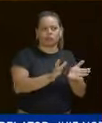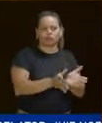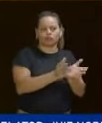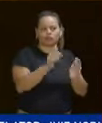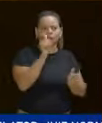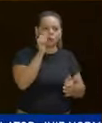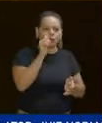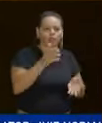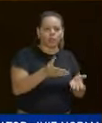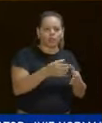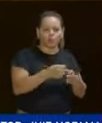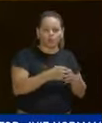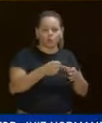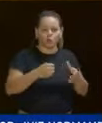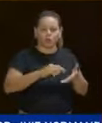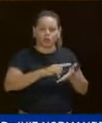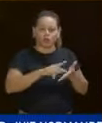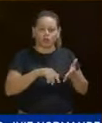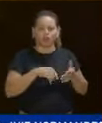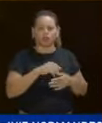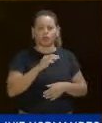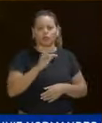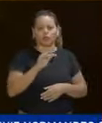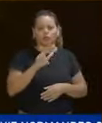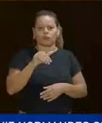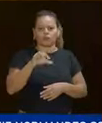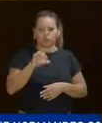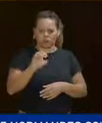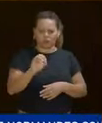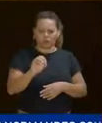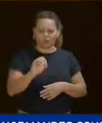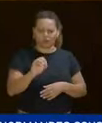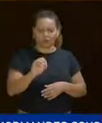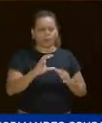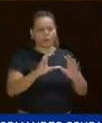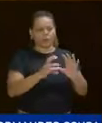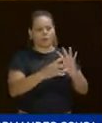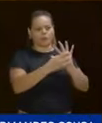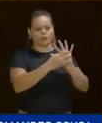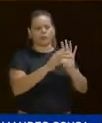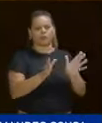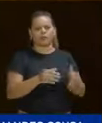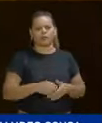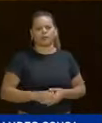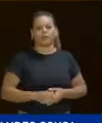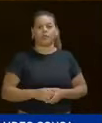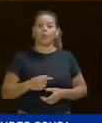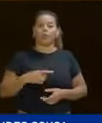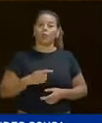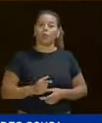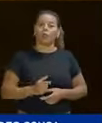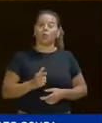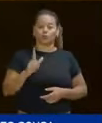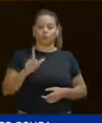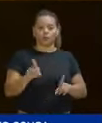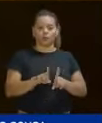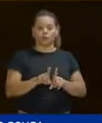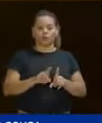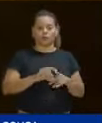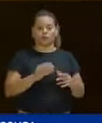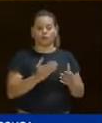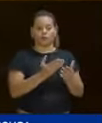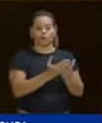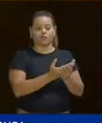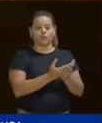mulheres, suspensão da cota do fundo partidário. E tem um outro, que é a penalidade processual pecuniária, tá,